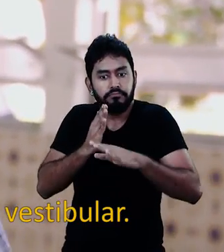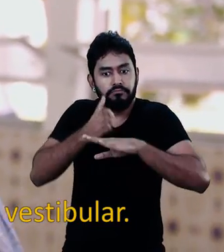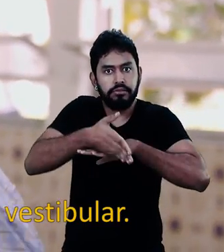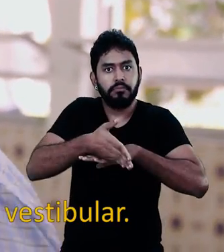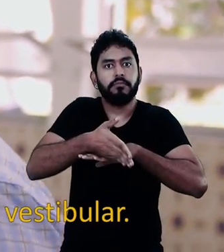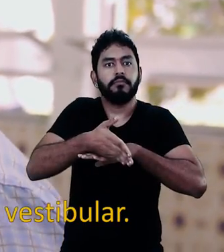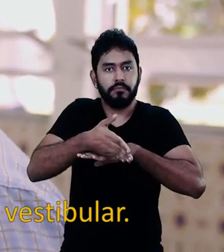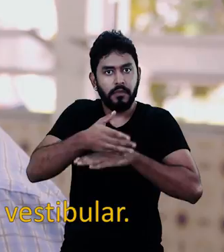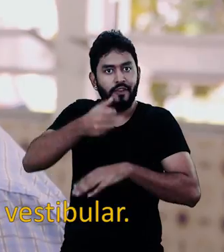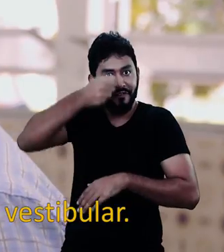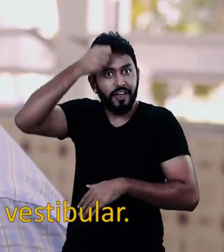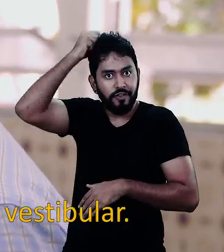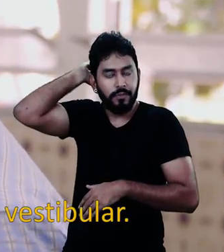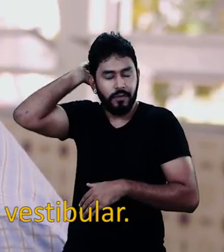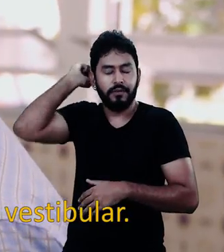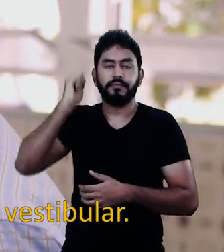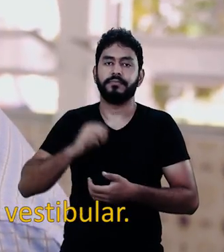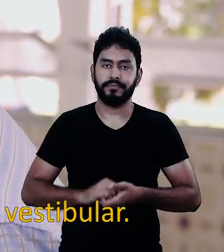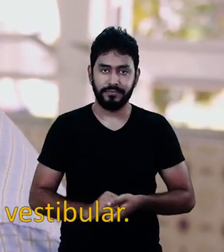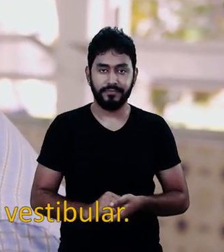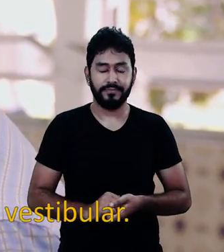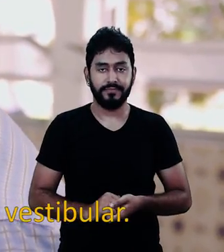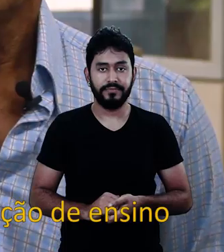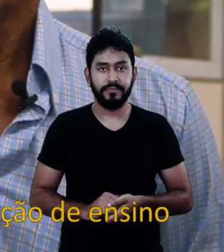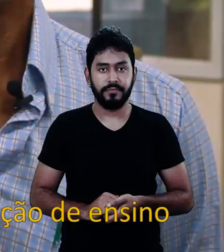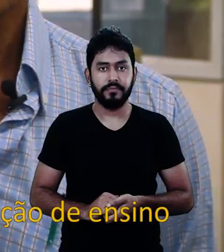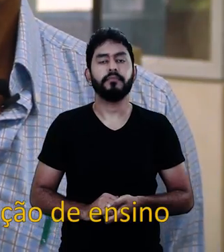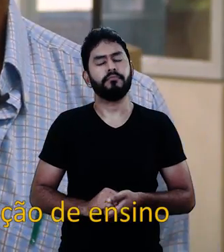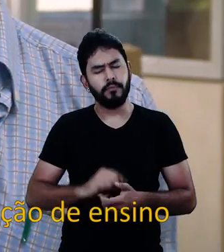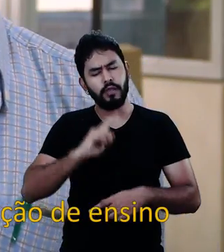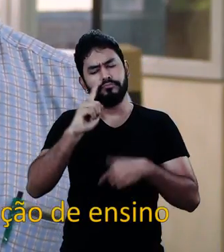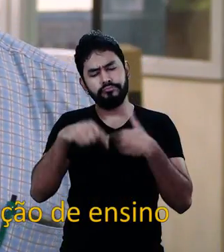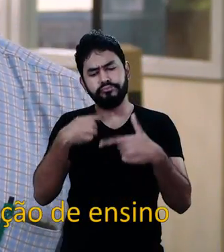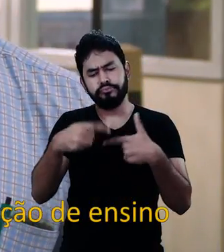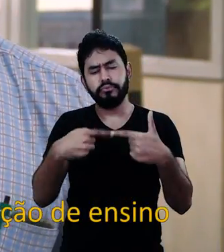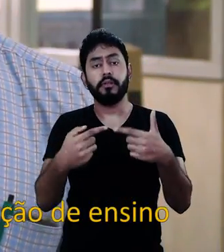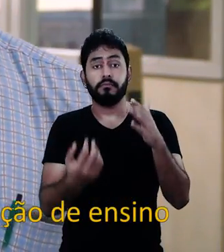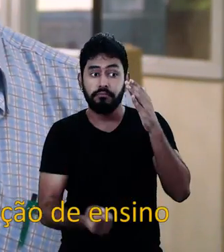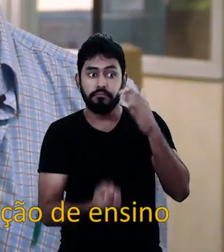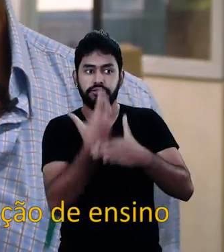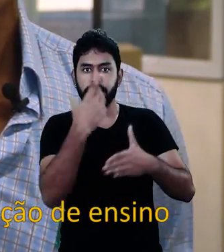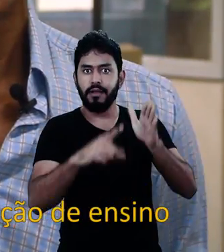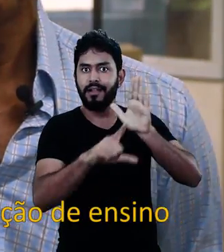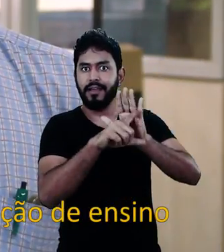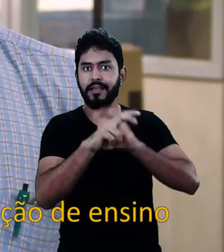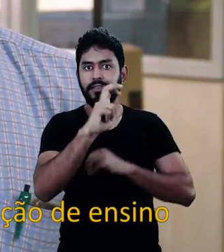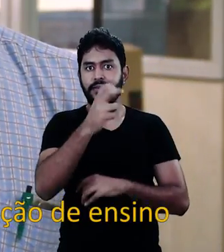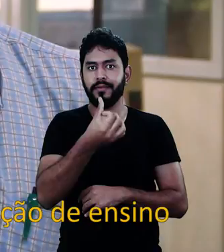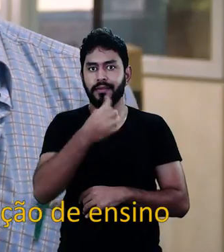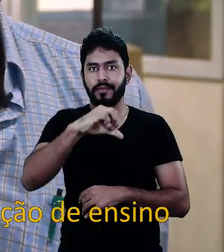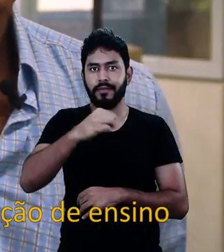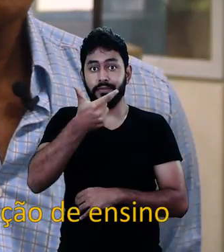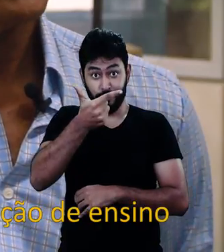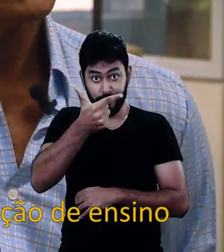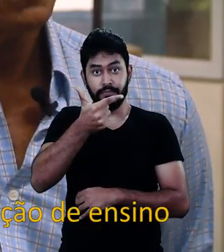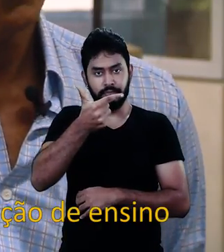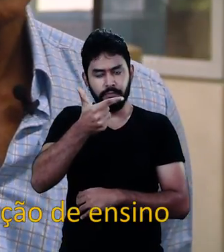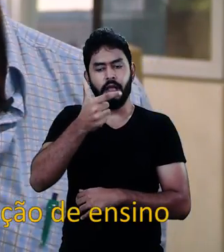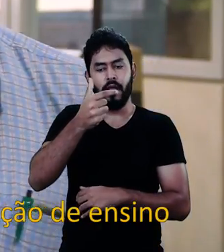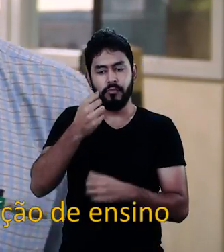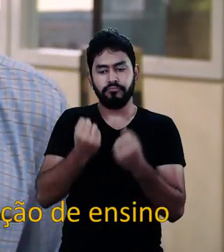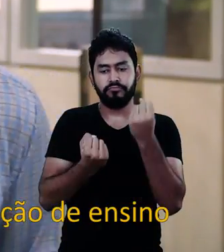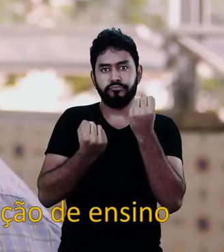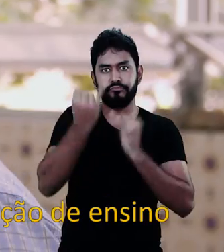fôssemos submetidos a um vestibular. E com o advento da 5.692, com a